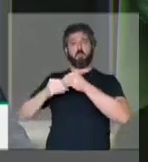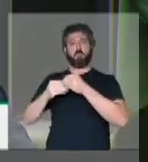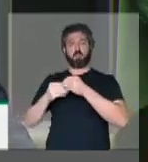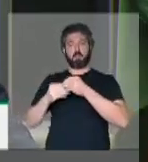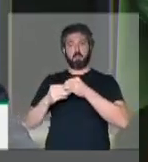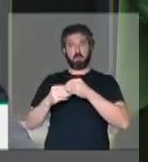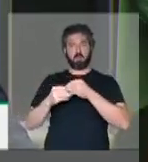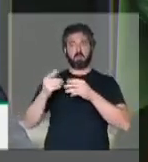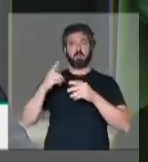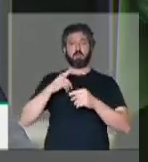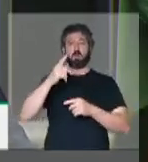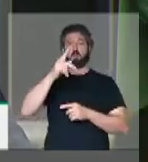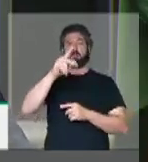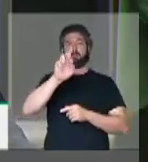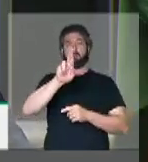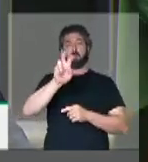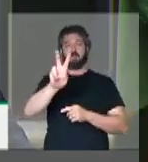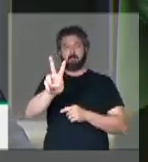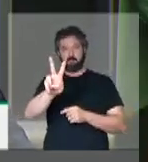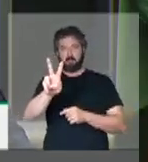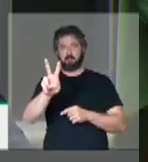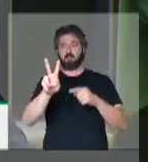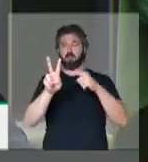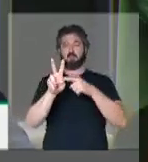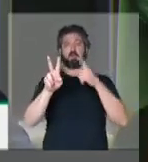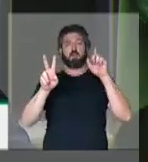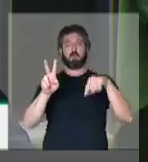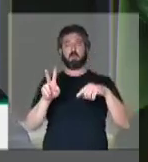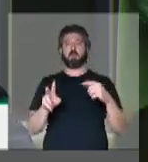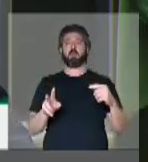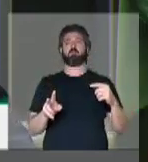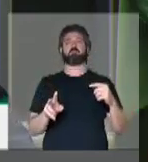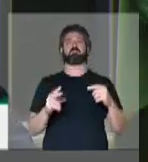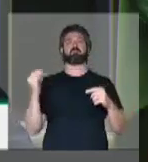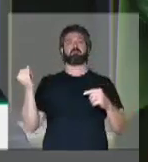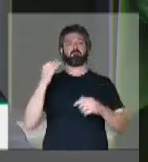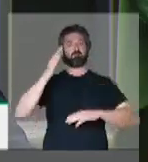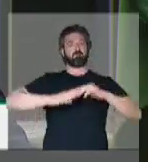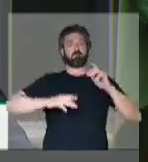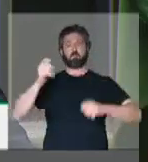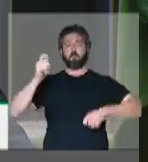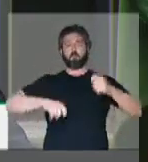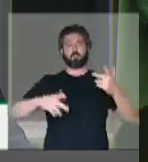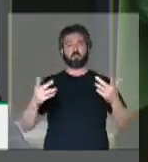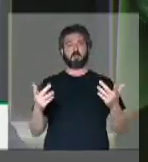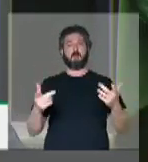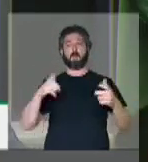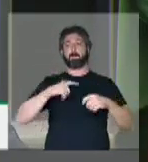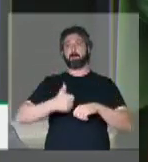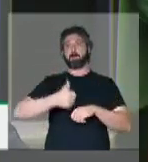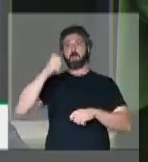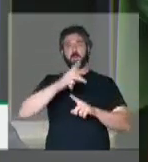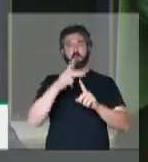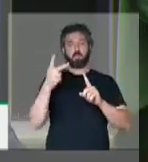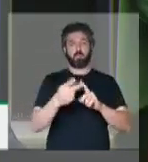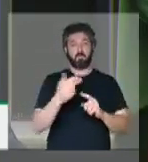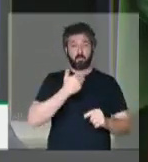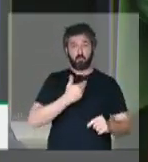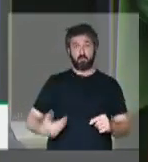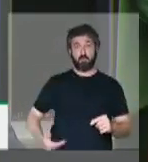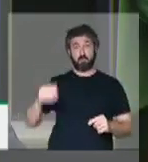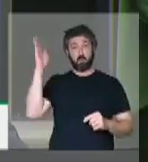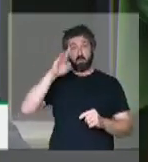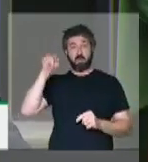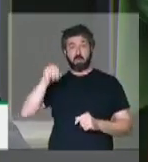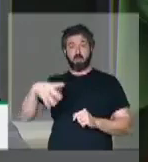complementar, temos o BAPREV, que é uma previdência extremamente eficiente, considerada a melhor previdência pública